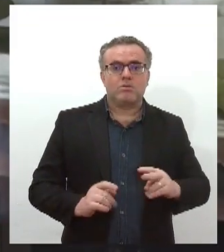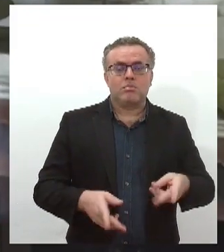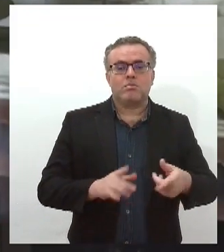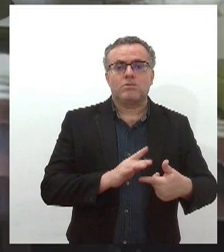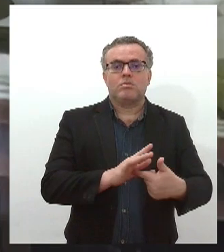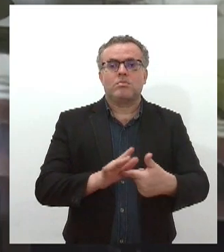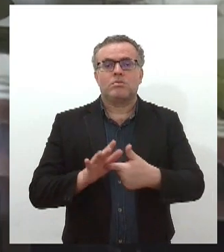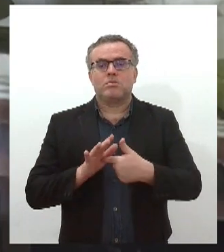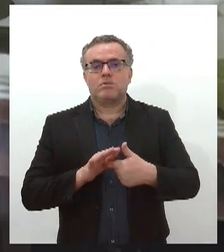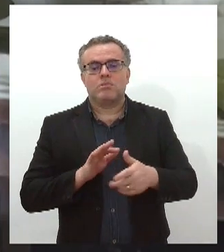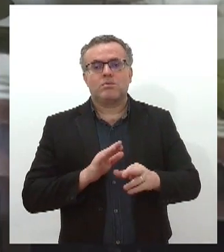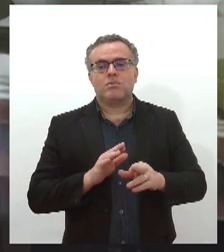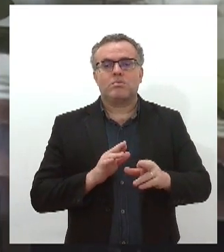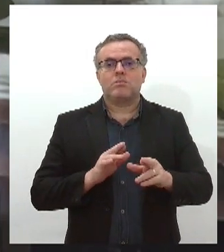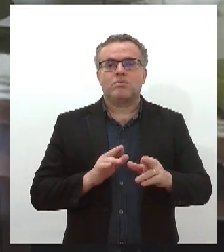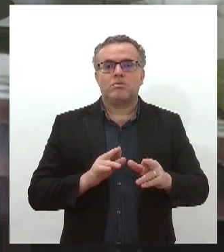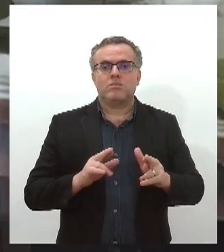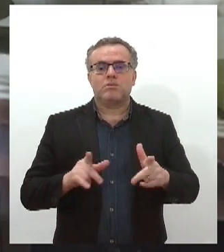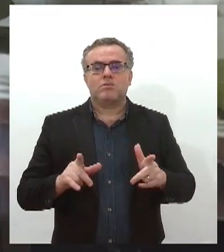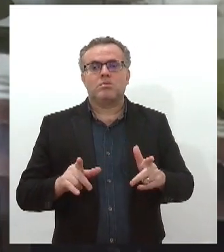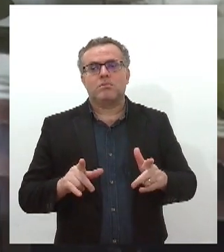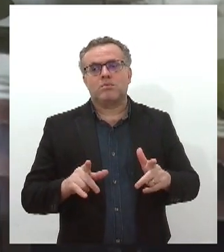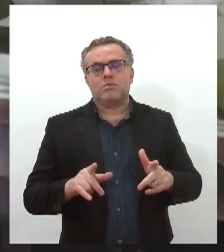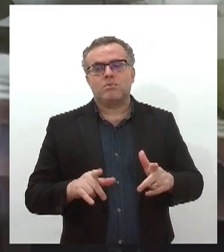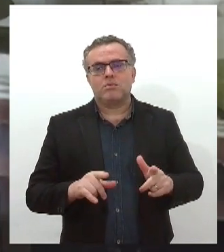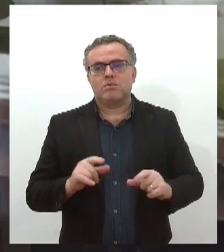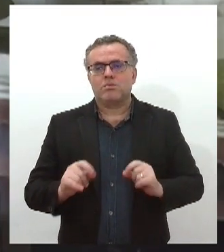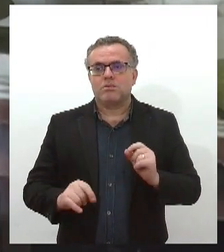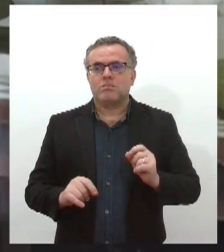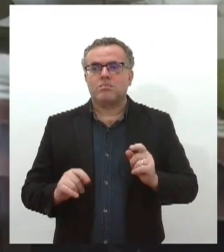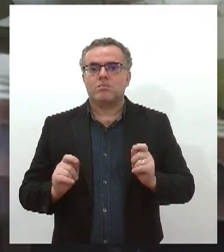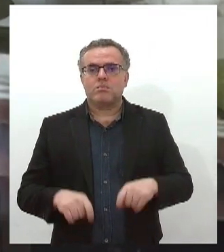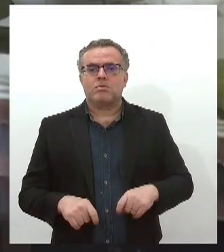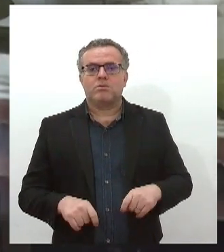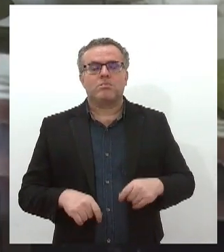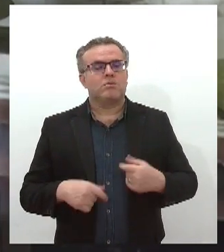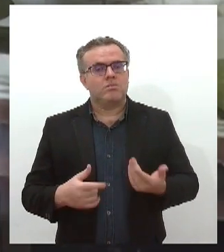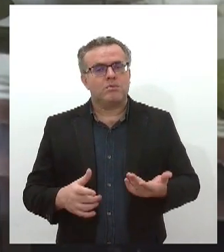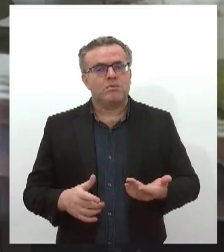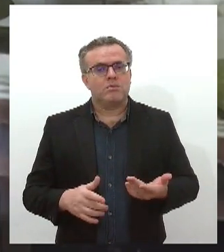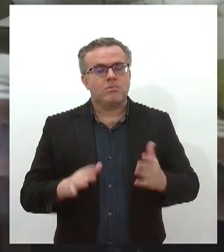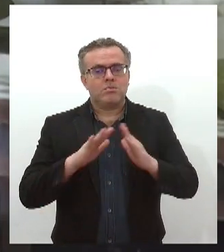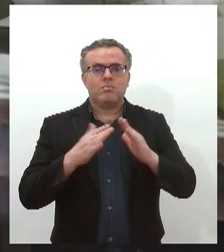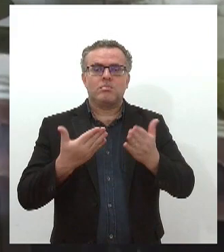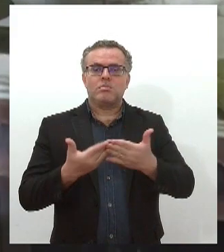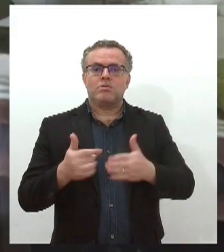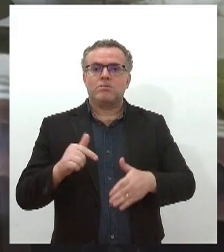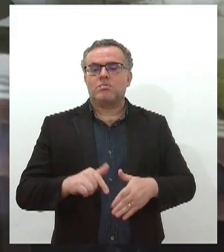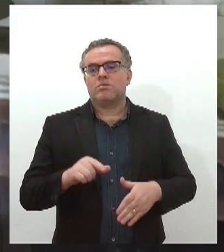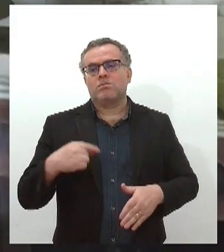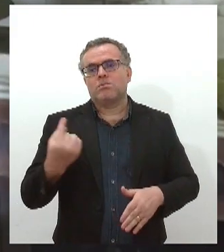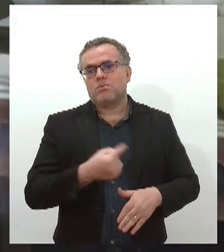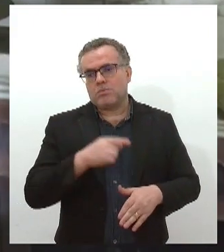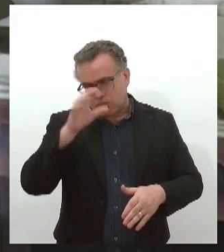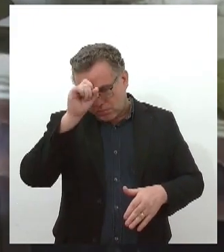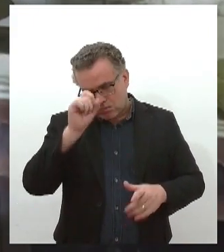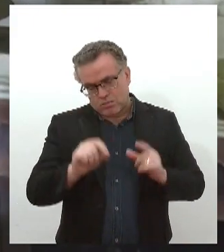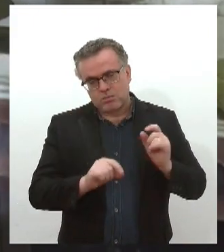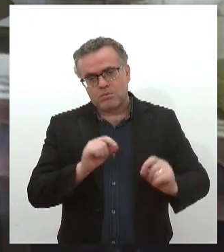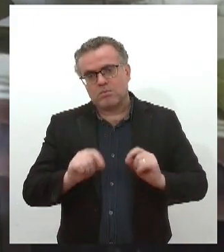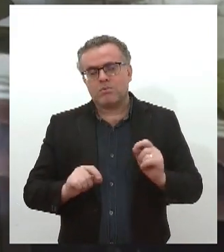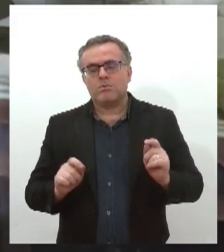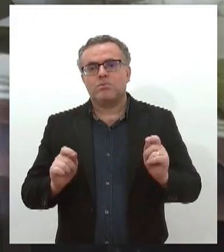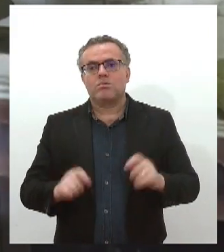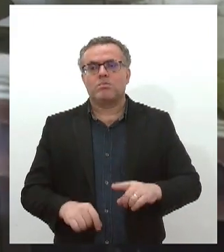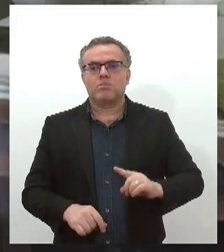né, ideológicas e políticas, mas é uma grande escola, porque a gente aqui aprende, né, primeiro a estudar muito